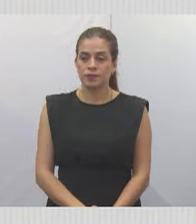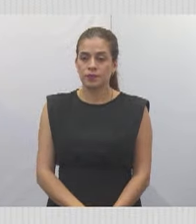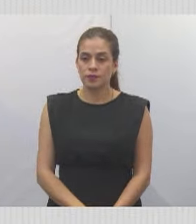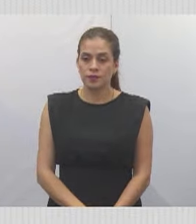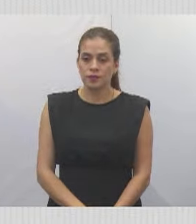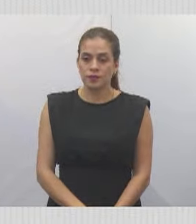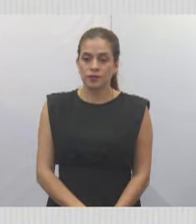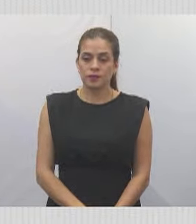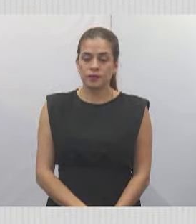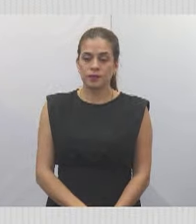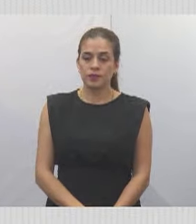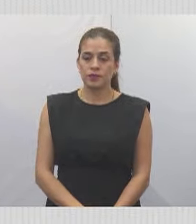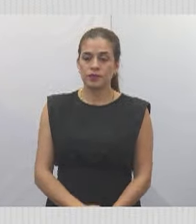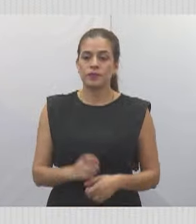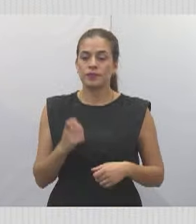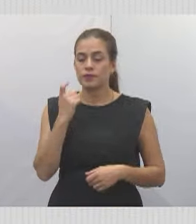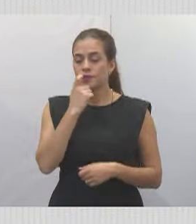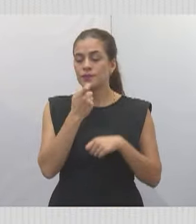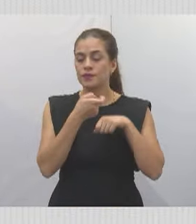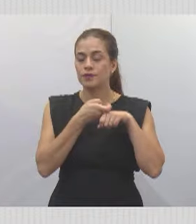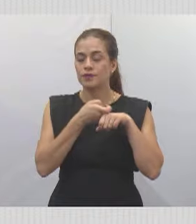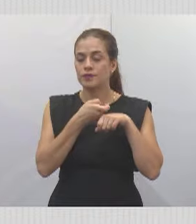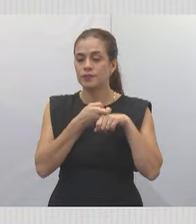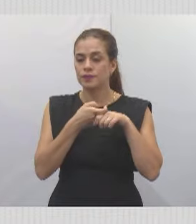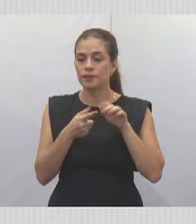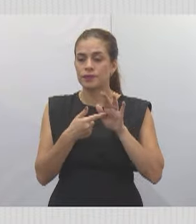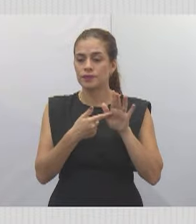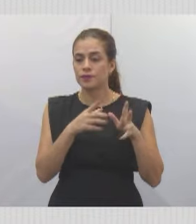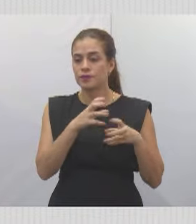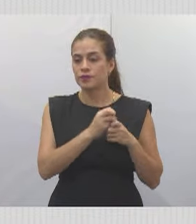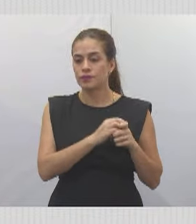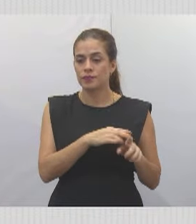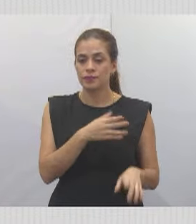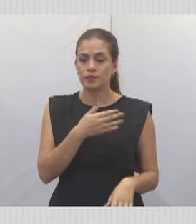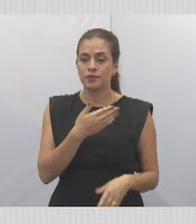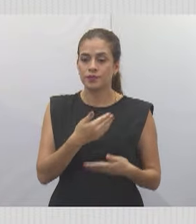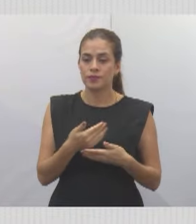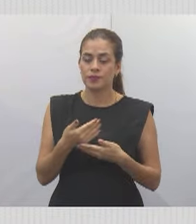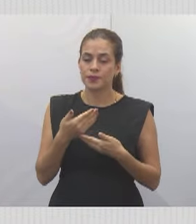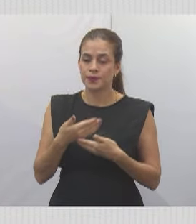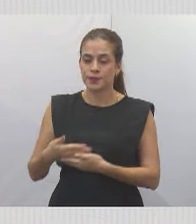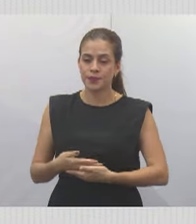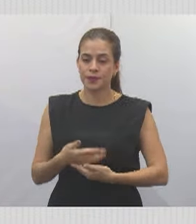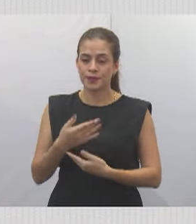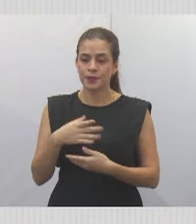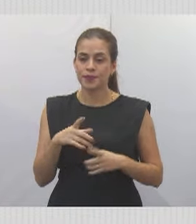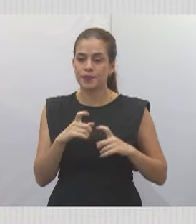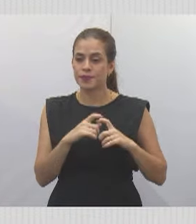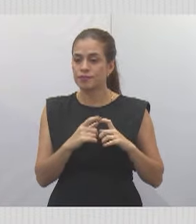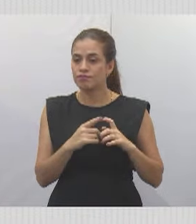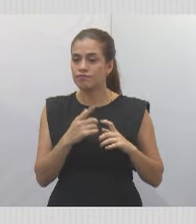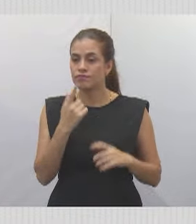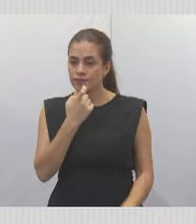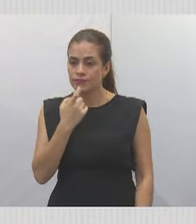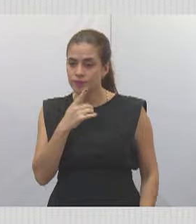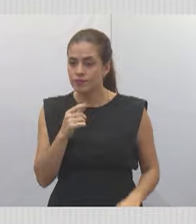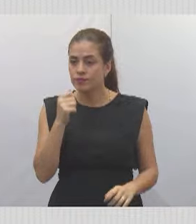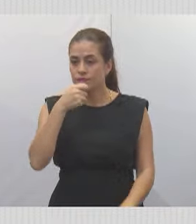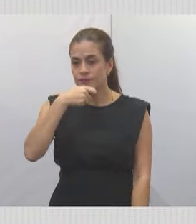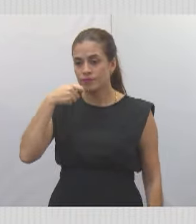Nesse slide de odontologia, para tratamentos completados, bebê clínica, prótese entregas, campanha de prevenção de câncer bucal e